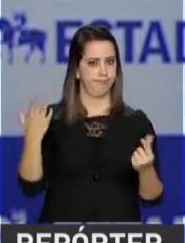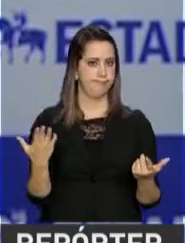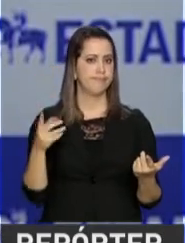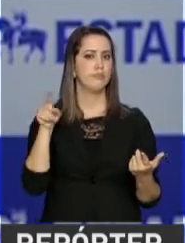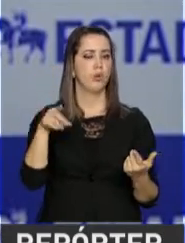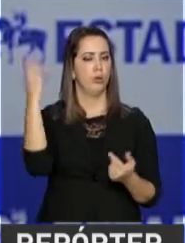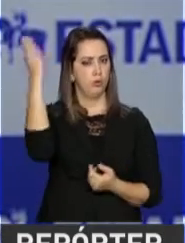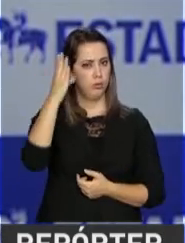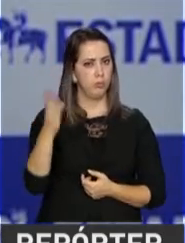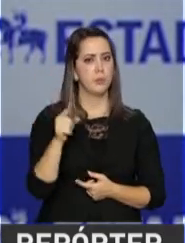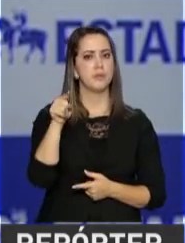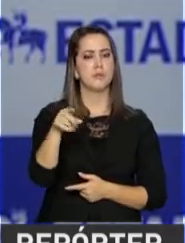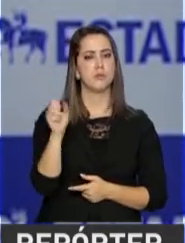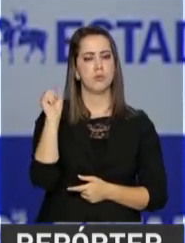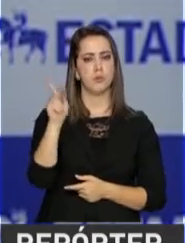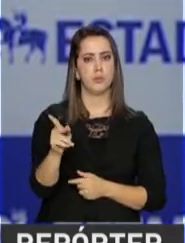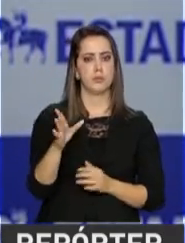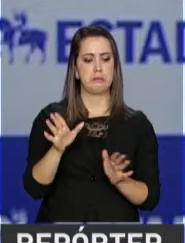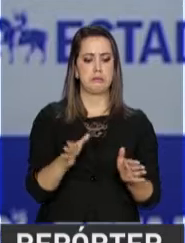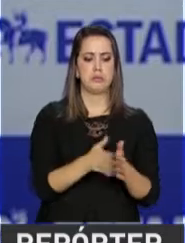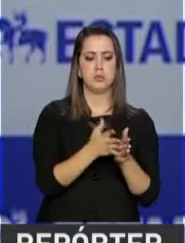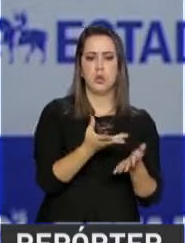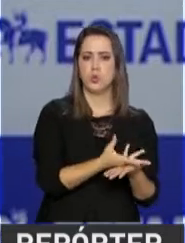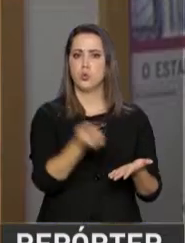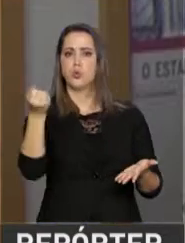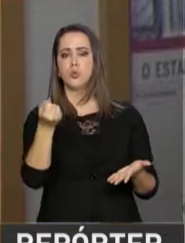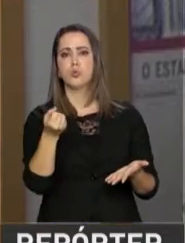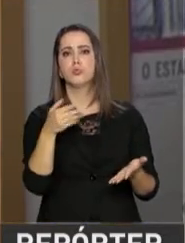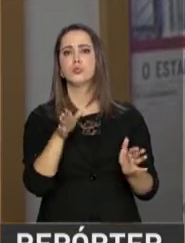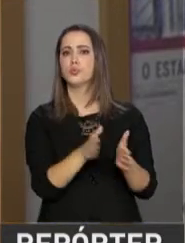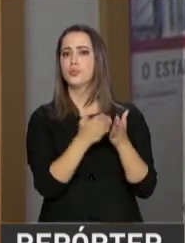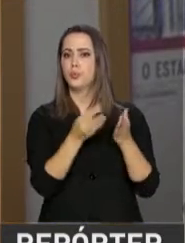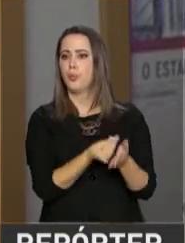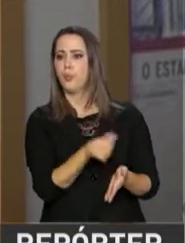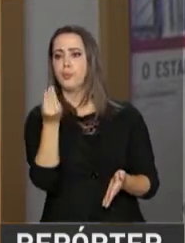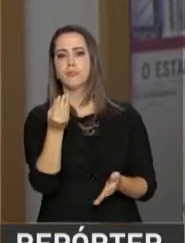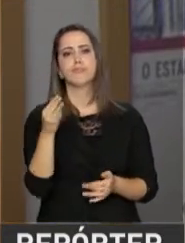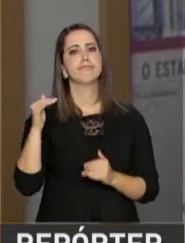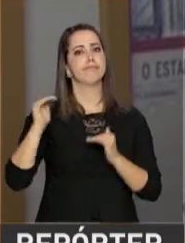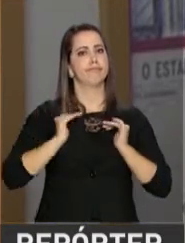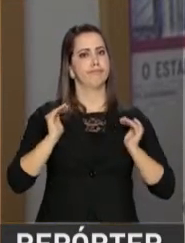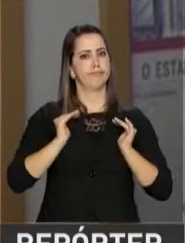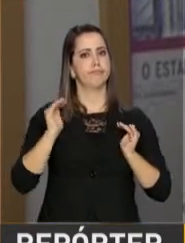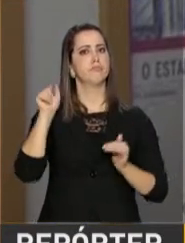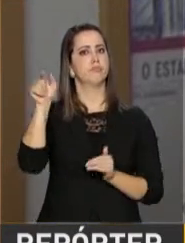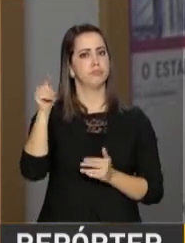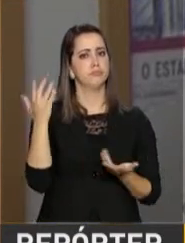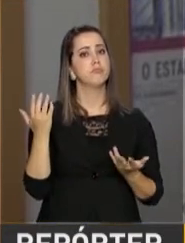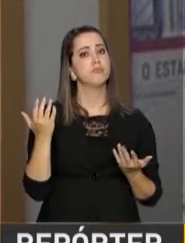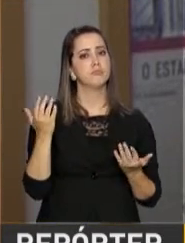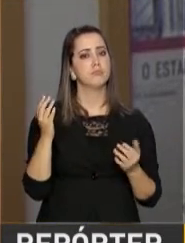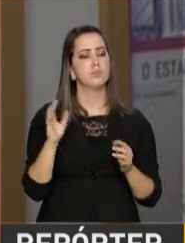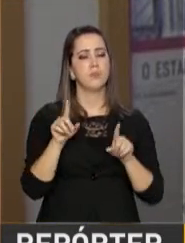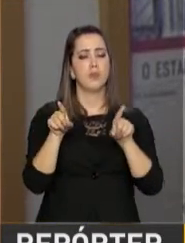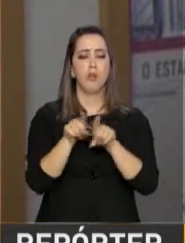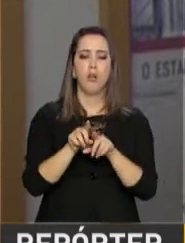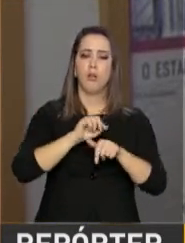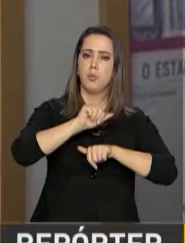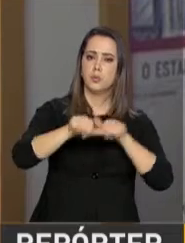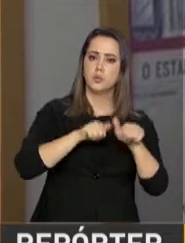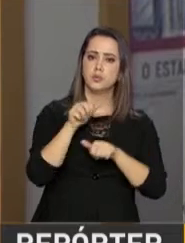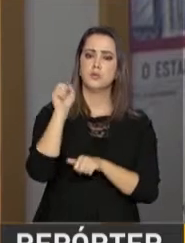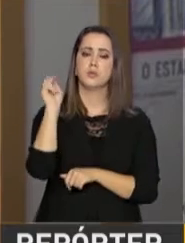no brasil a previdência tira do pobre para dar público a proposta de emenda à constituição que modifica regras do sistema